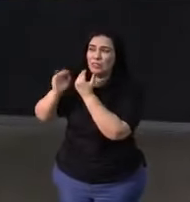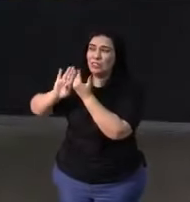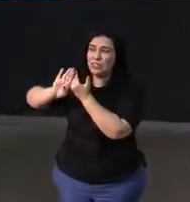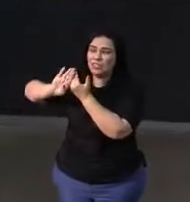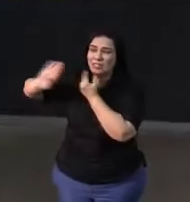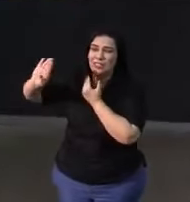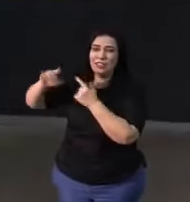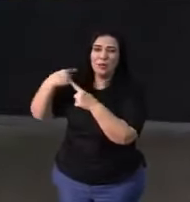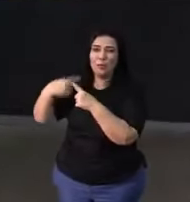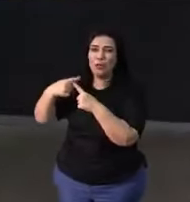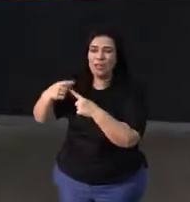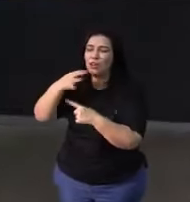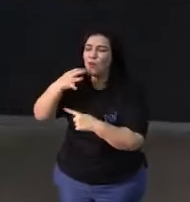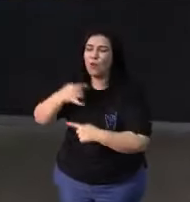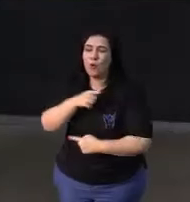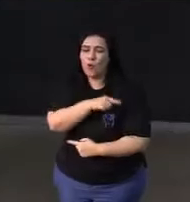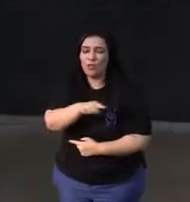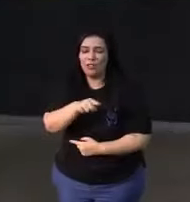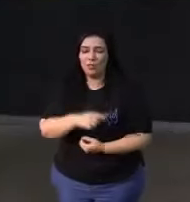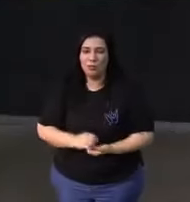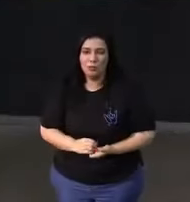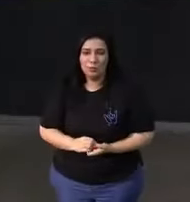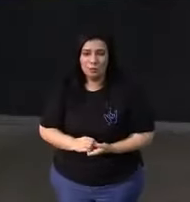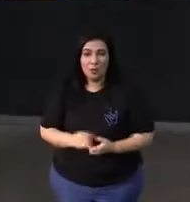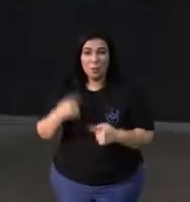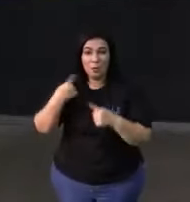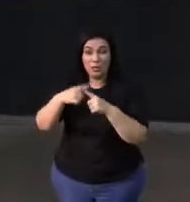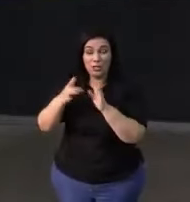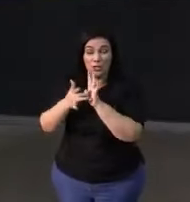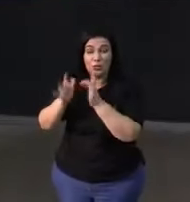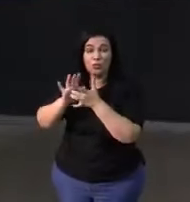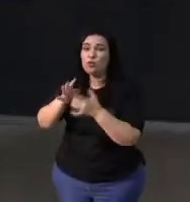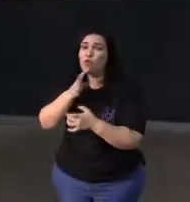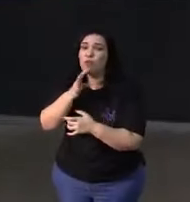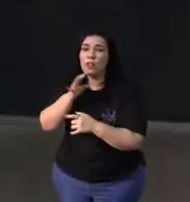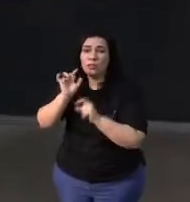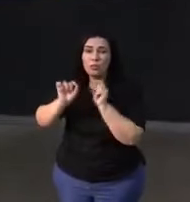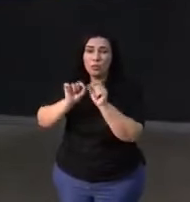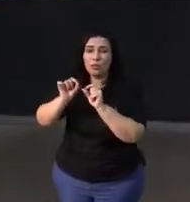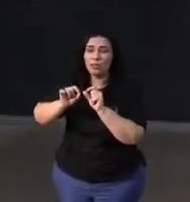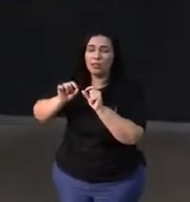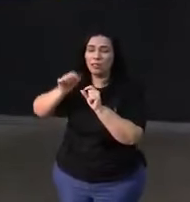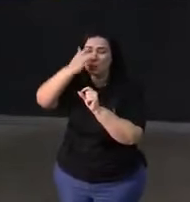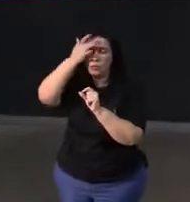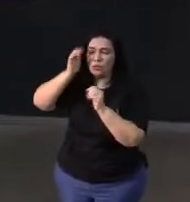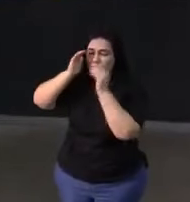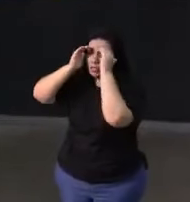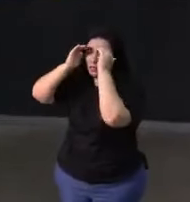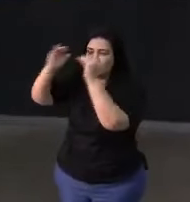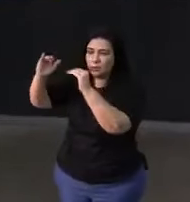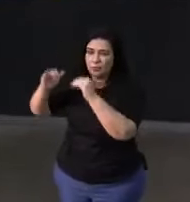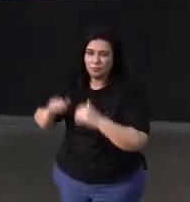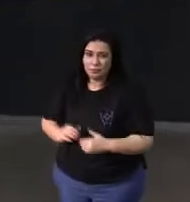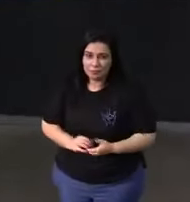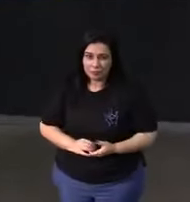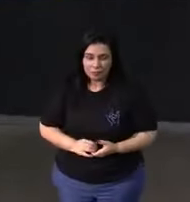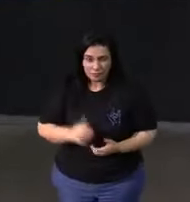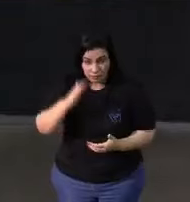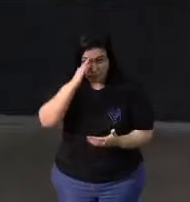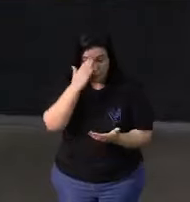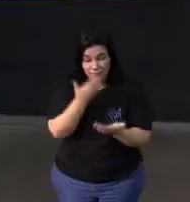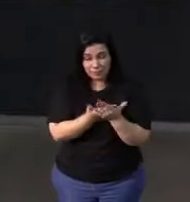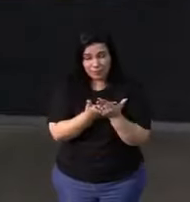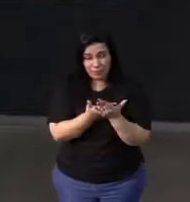não vos conheço. Porque Jesus só conhece aqueles que fazem a vontade do Pai. Você crê